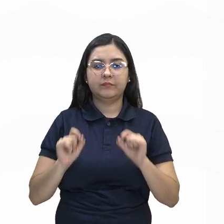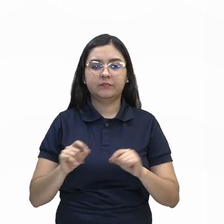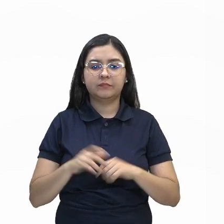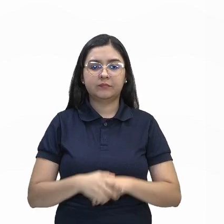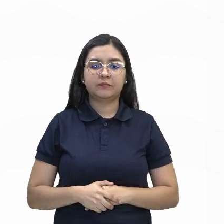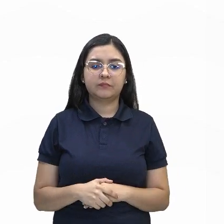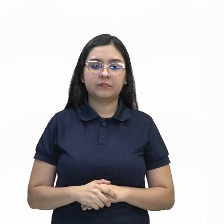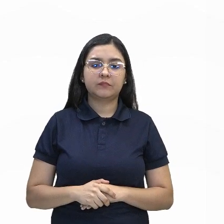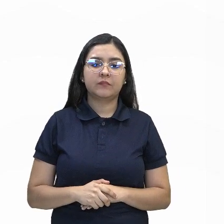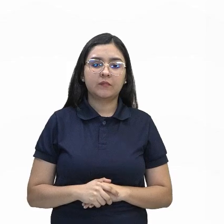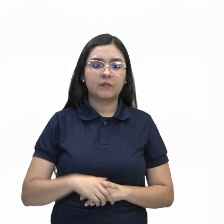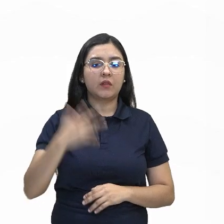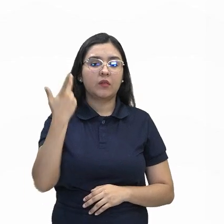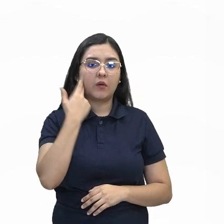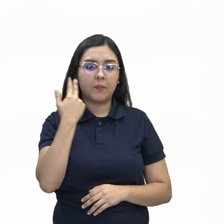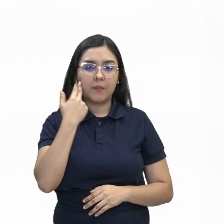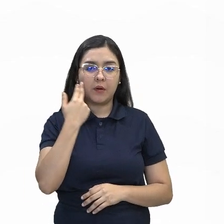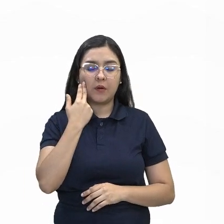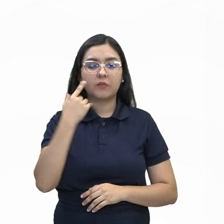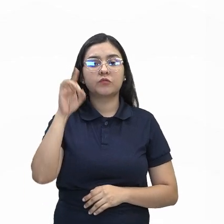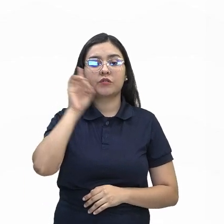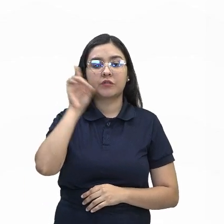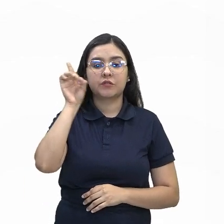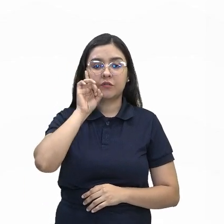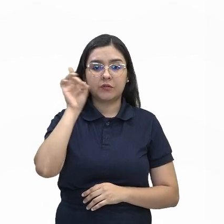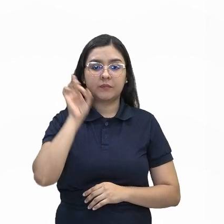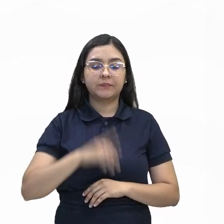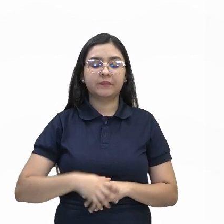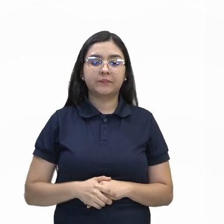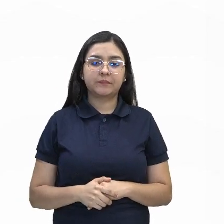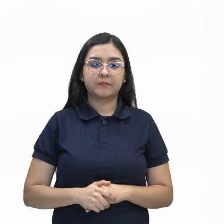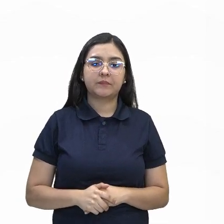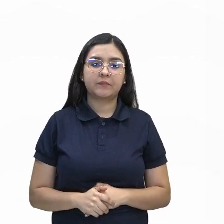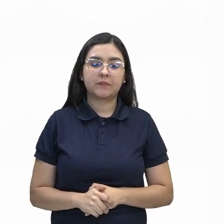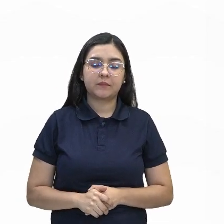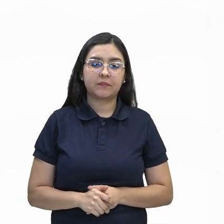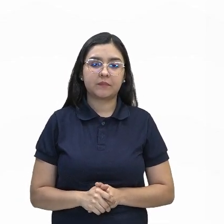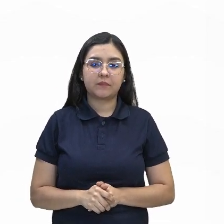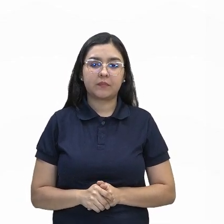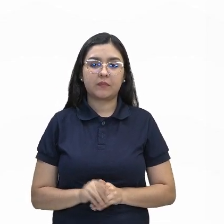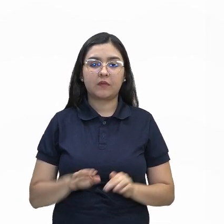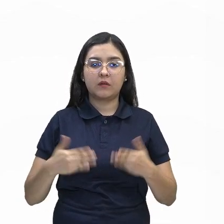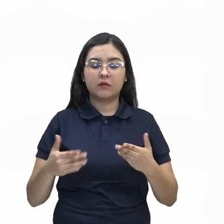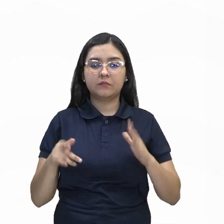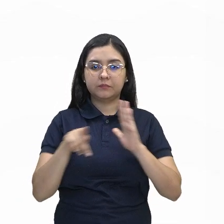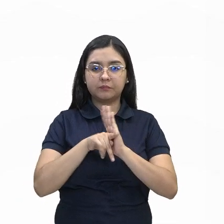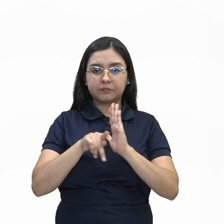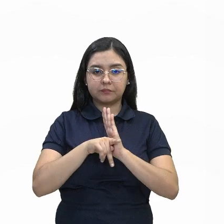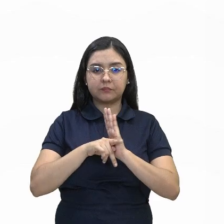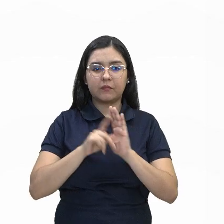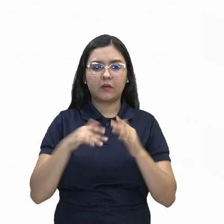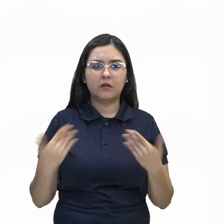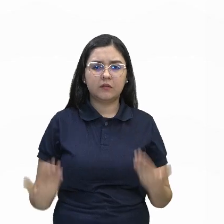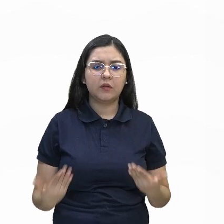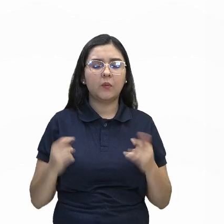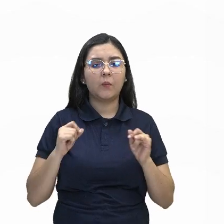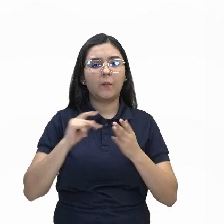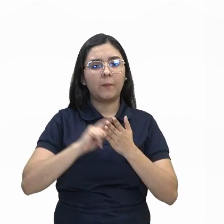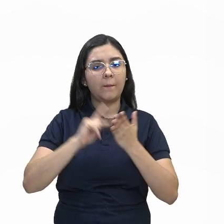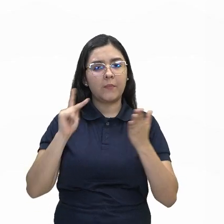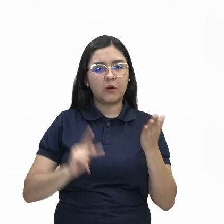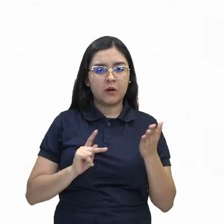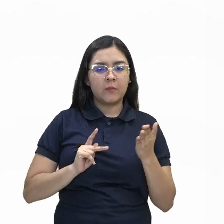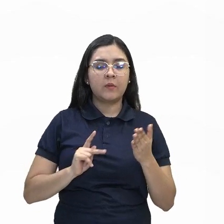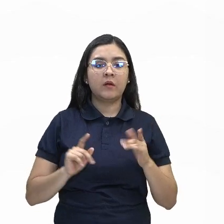ordem, né? Ele quer dizer normal, do dia a dia, diário, nada que foge, né, desse padrão. Então, o poema, em